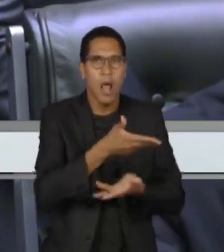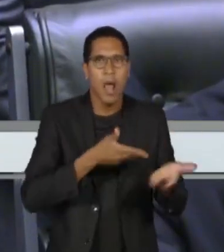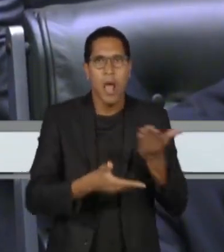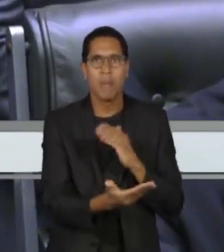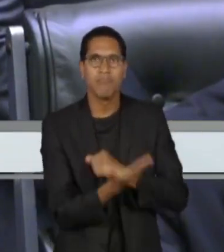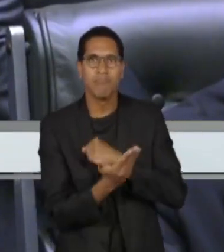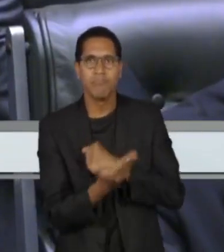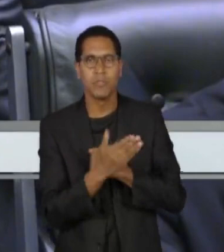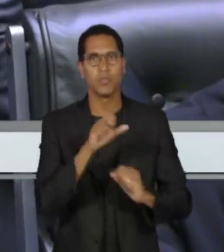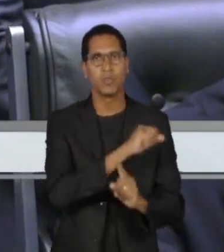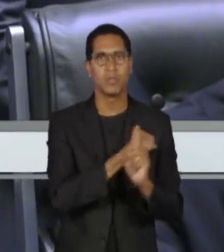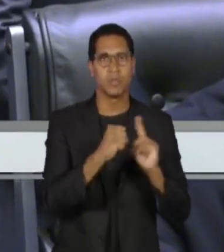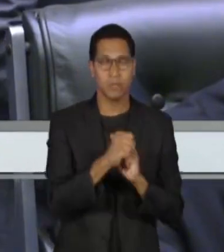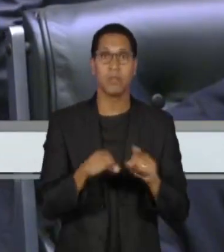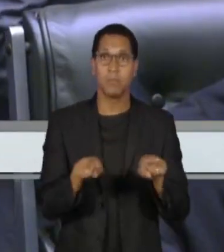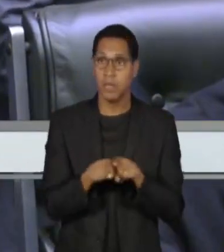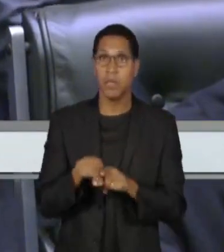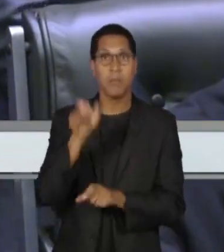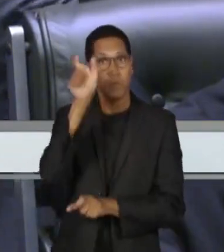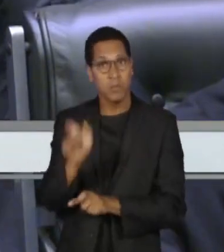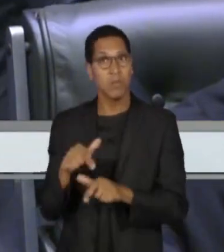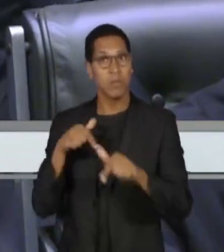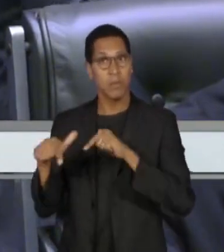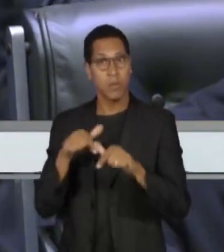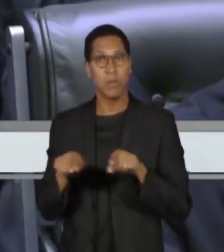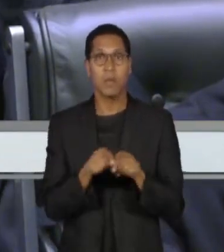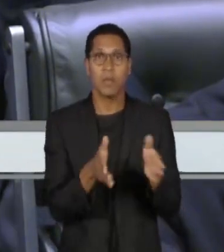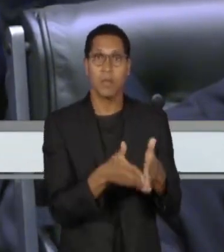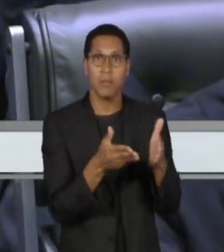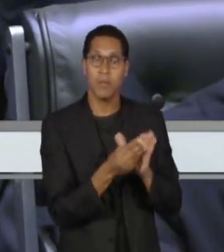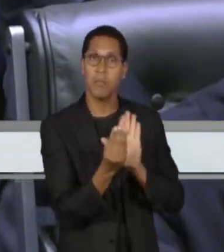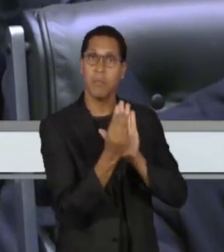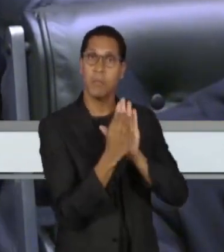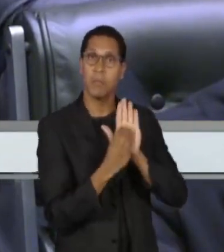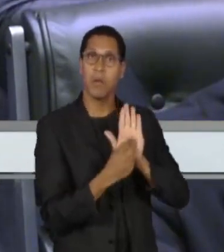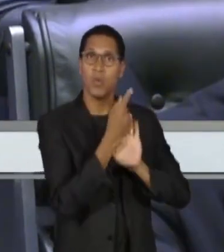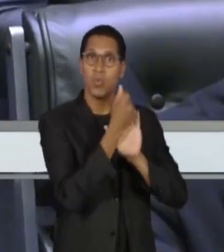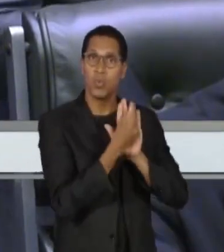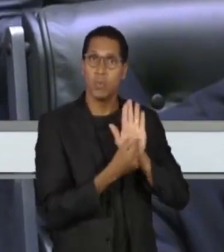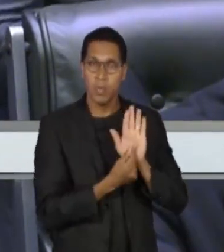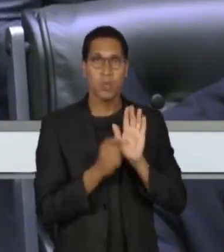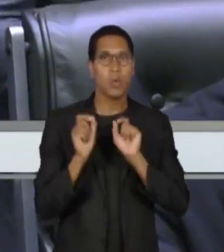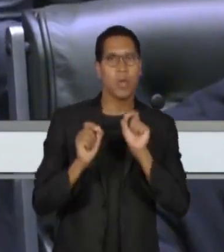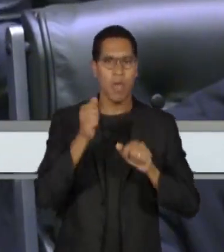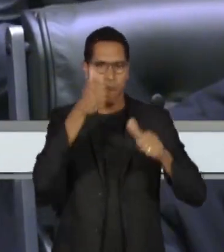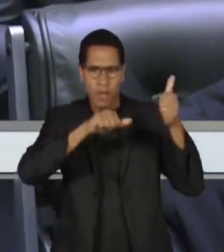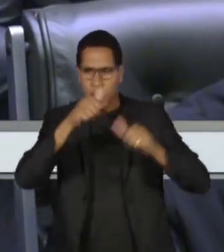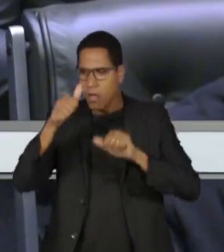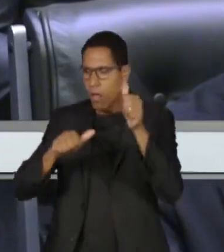os trabalhadores e os mais pobres no orçamento e nas decisões do governo.